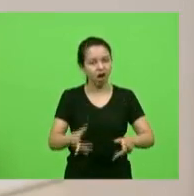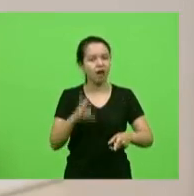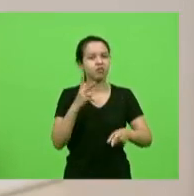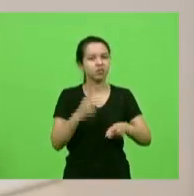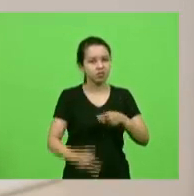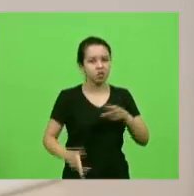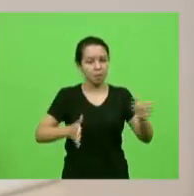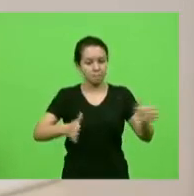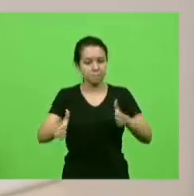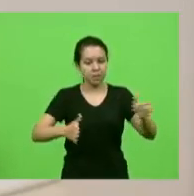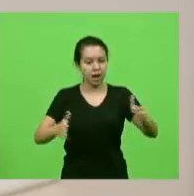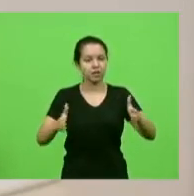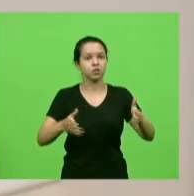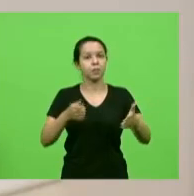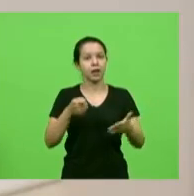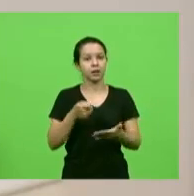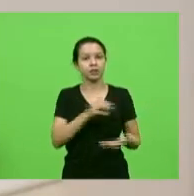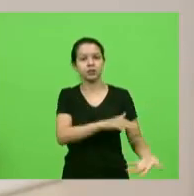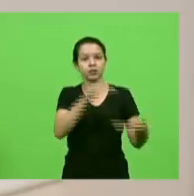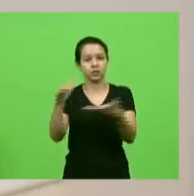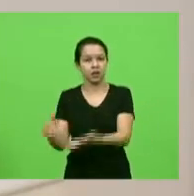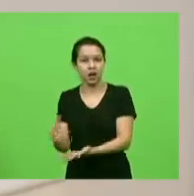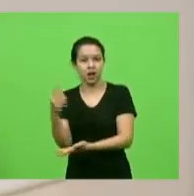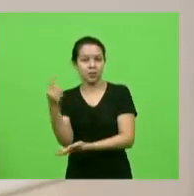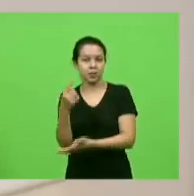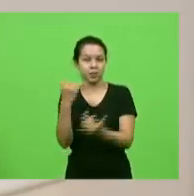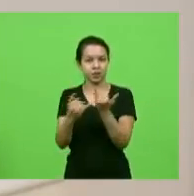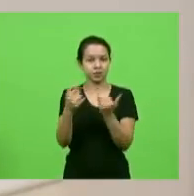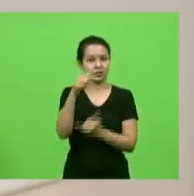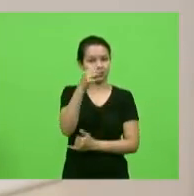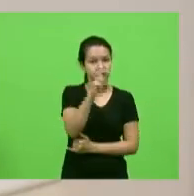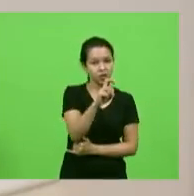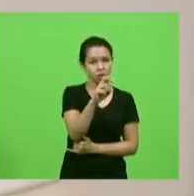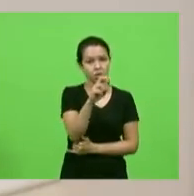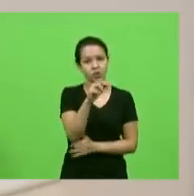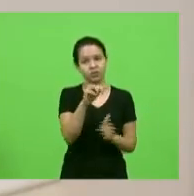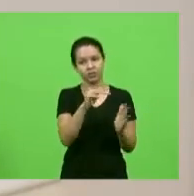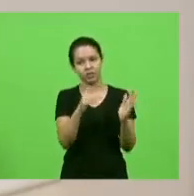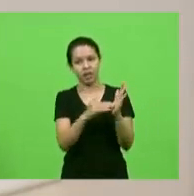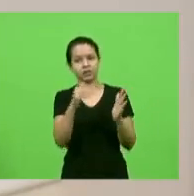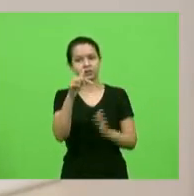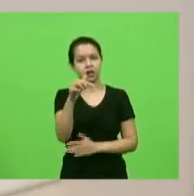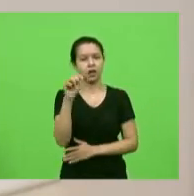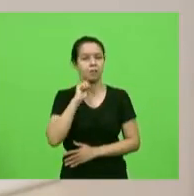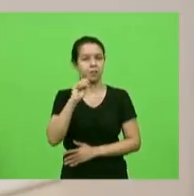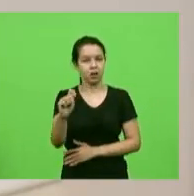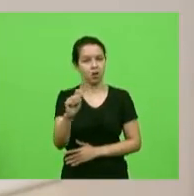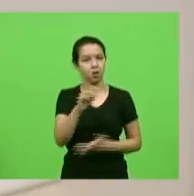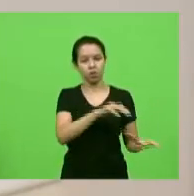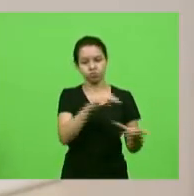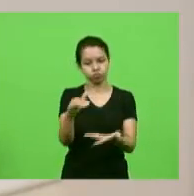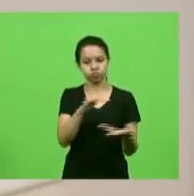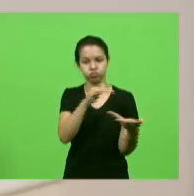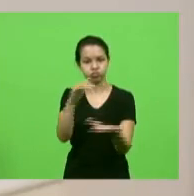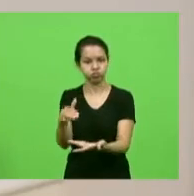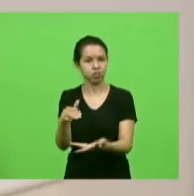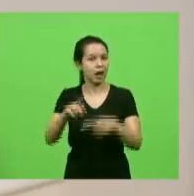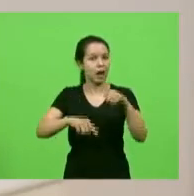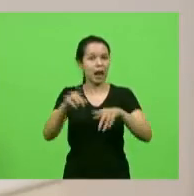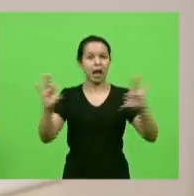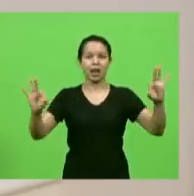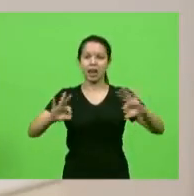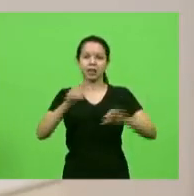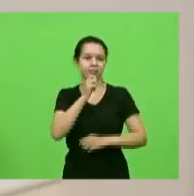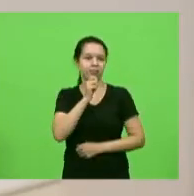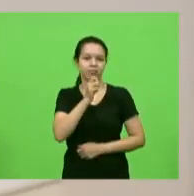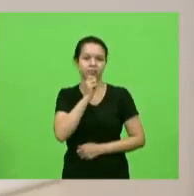entre 5 e 7 de abril, ainda não havia recebido nenhum equipamento. Outro sim, em acareação entre a